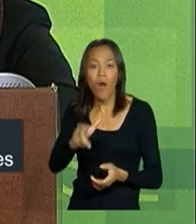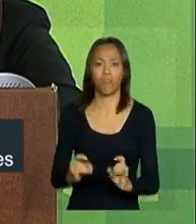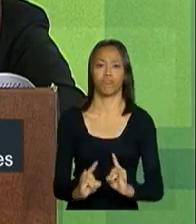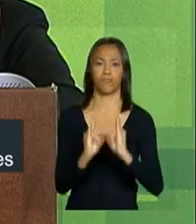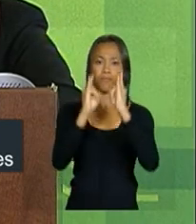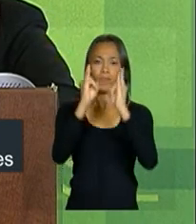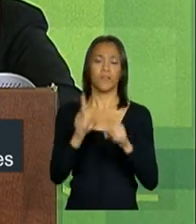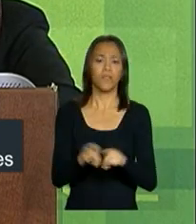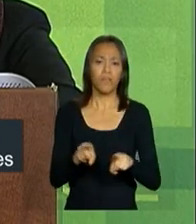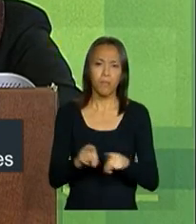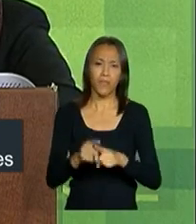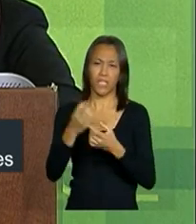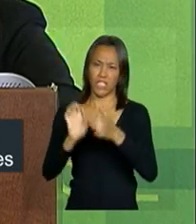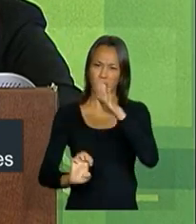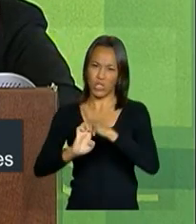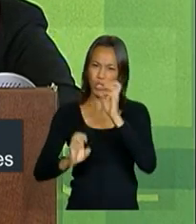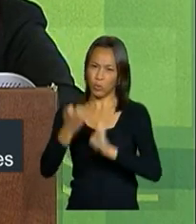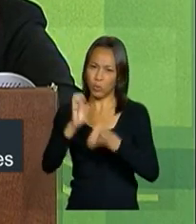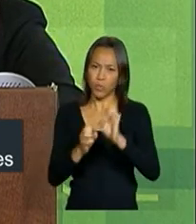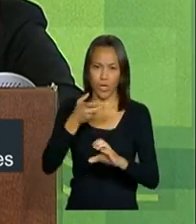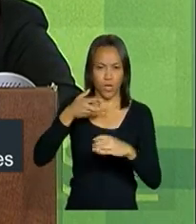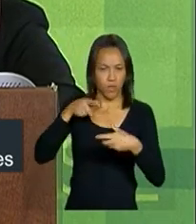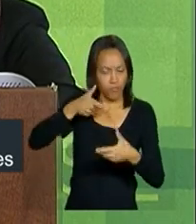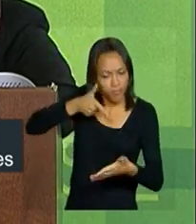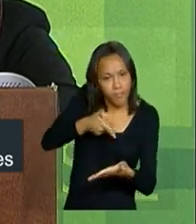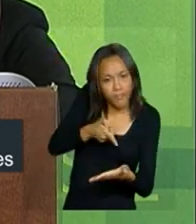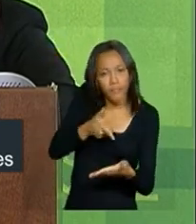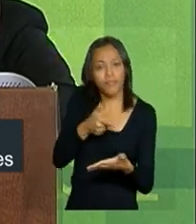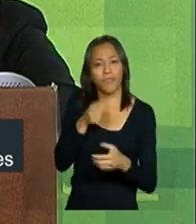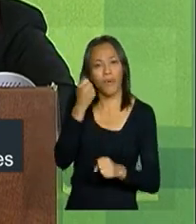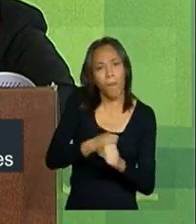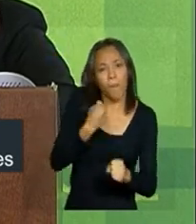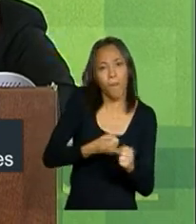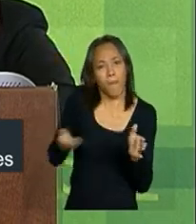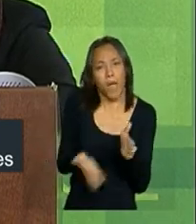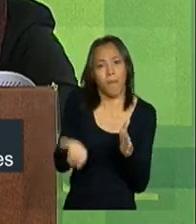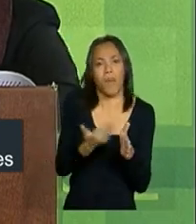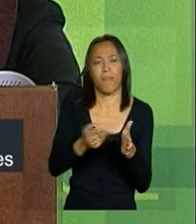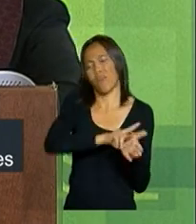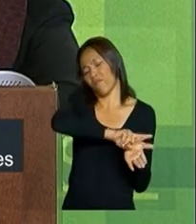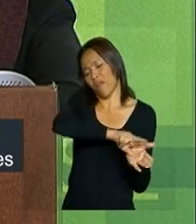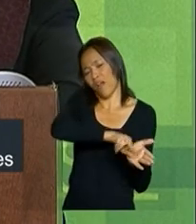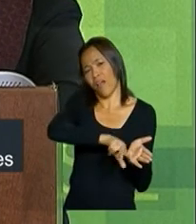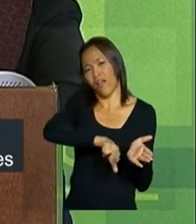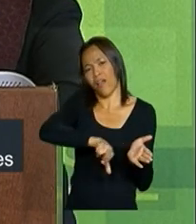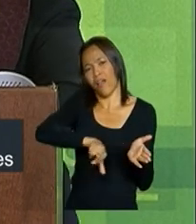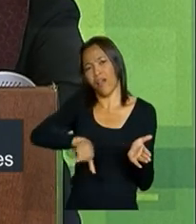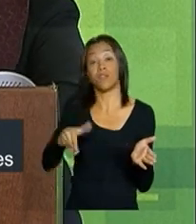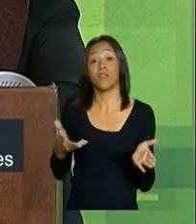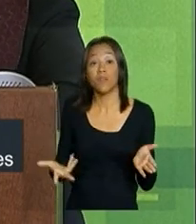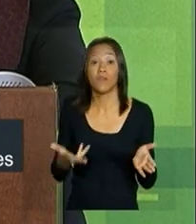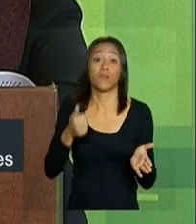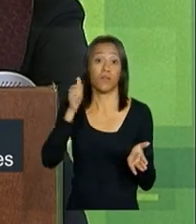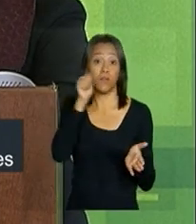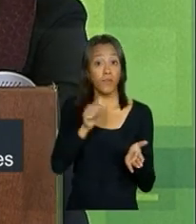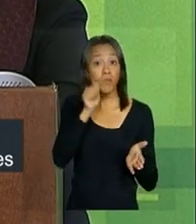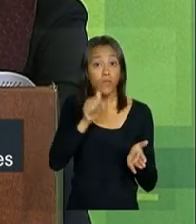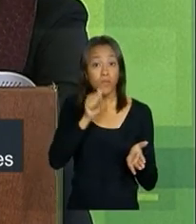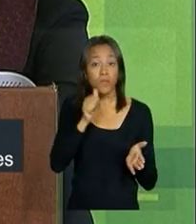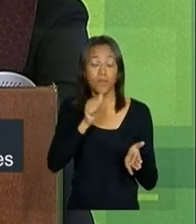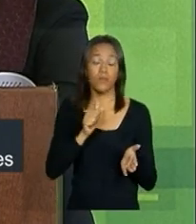eletricistas industriais soldadores pedreiros etc etc etc e as mulheres